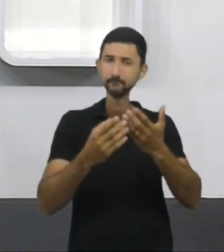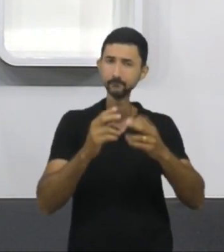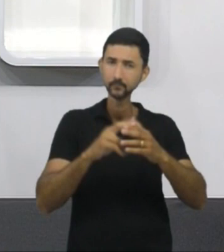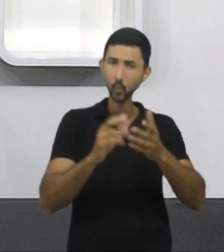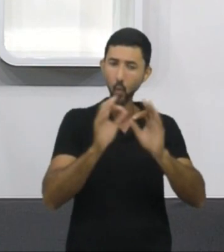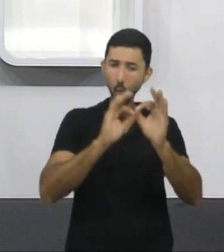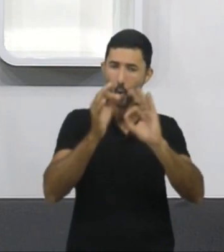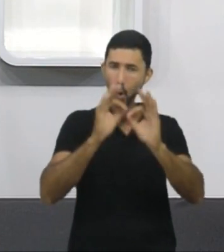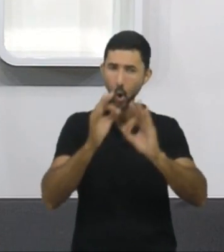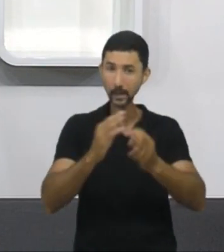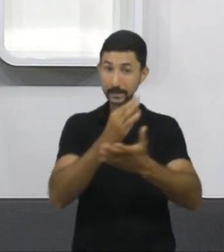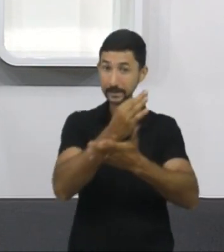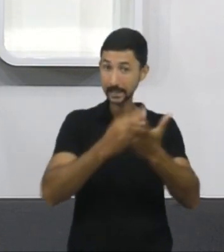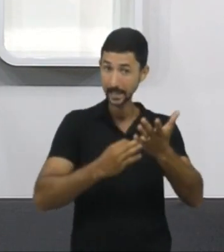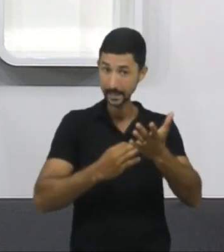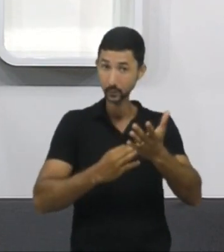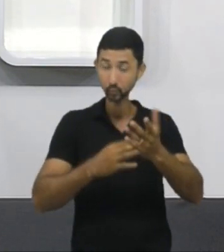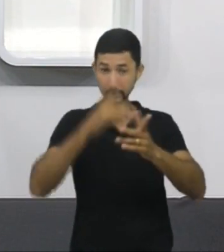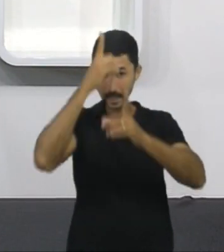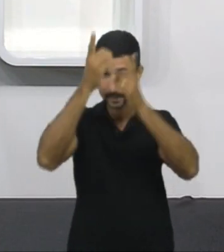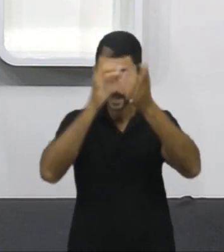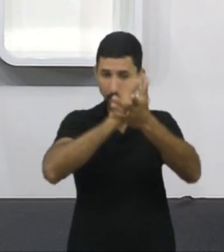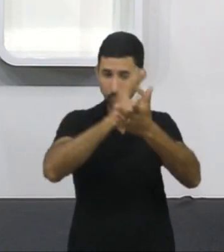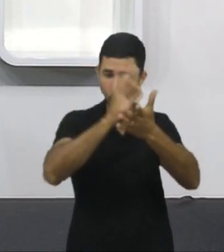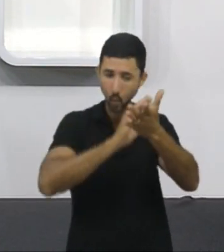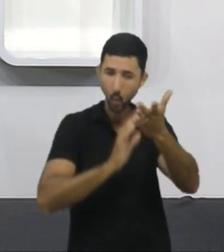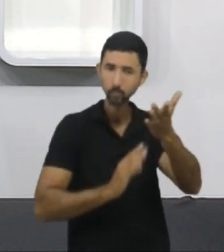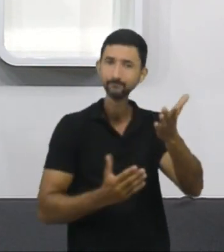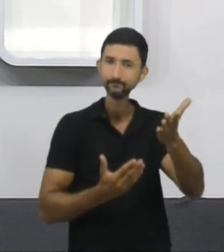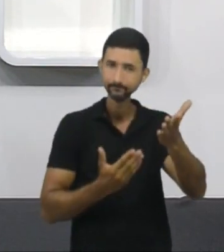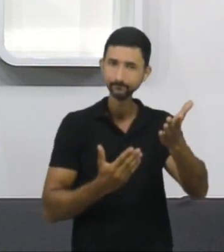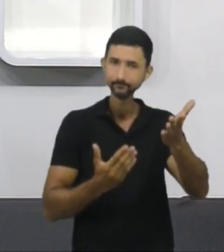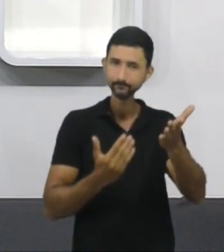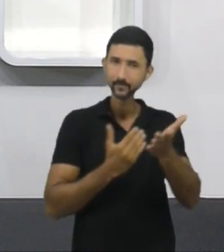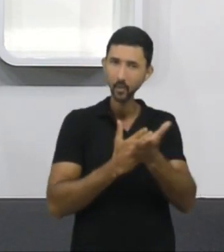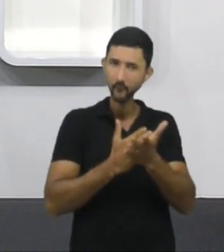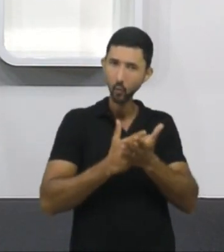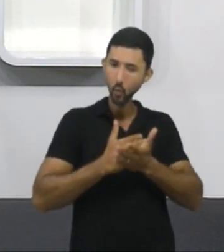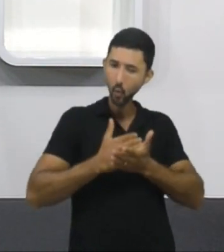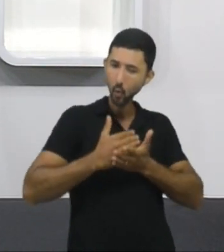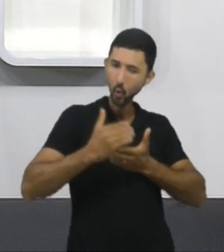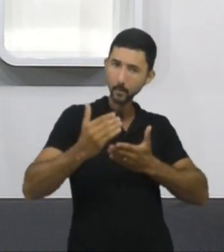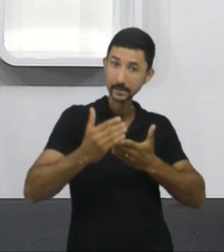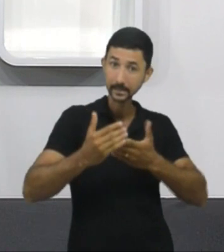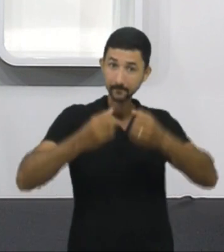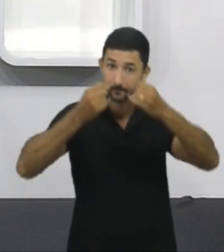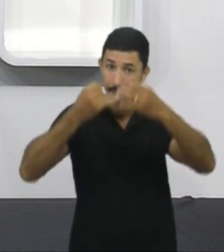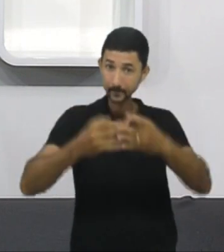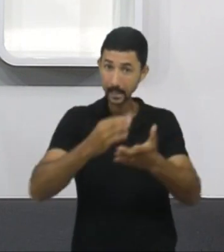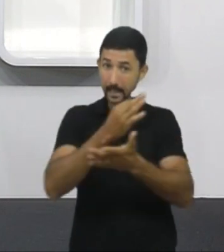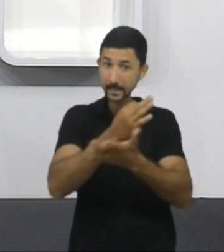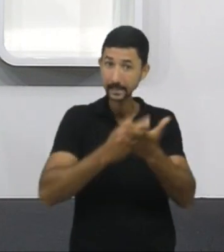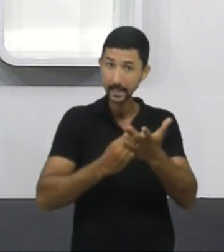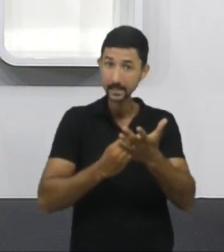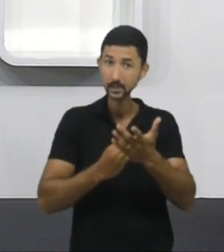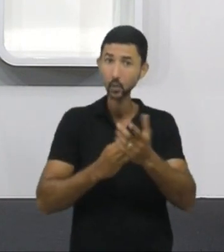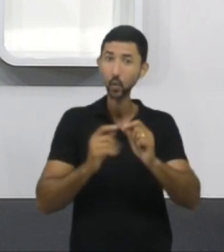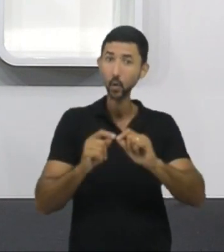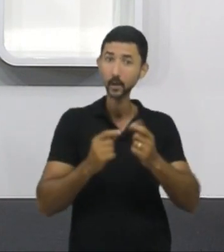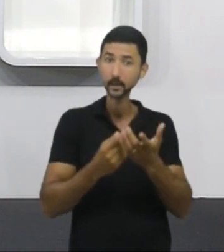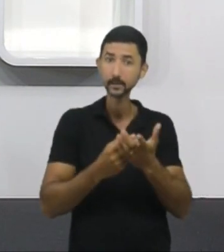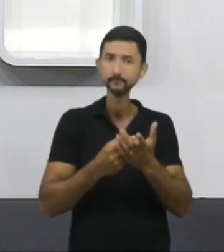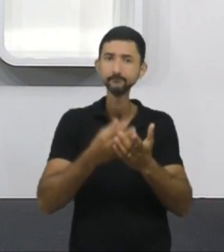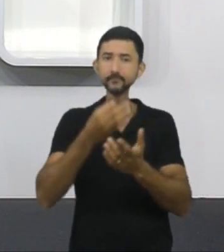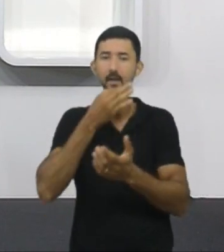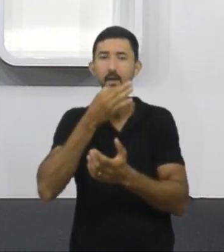pela articulação das ideias no texto. E nós vamos começar daqui para frente a falar de um texto que é o